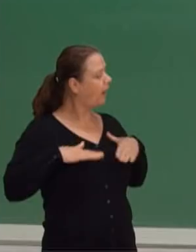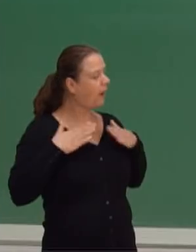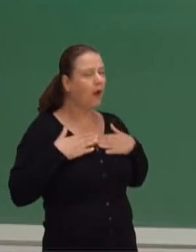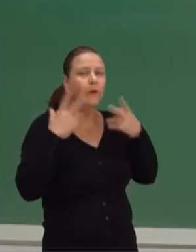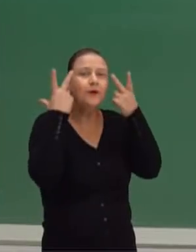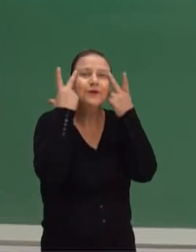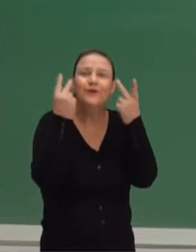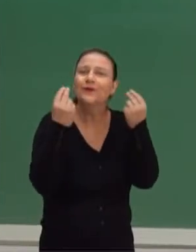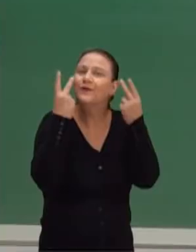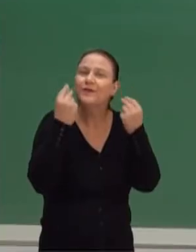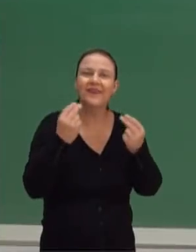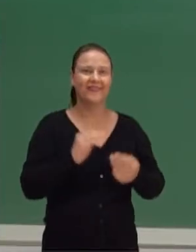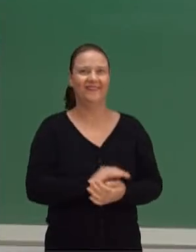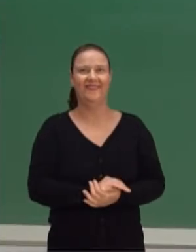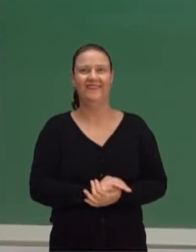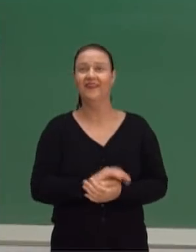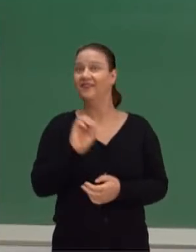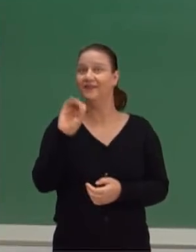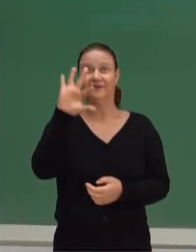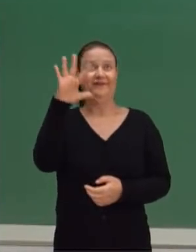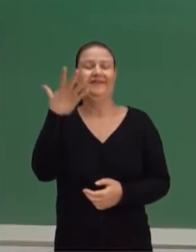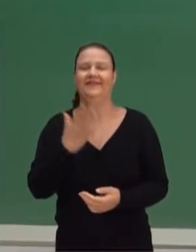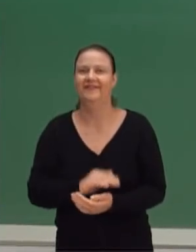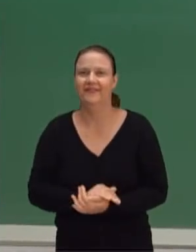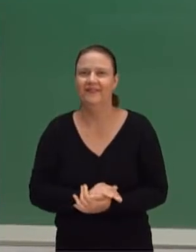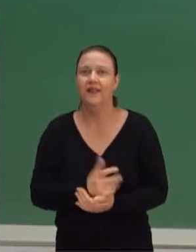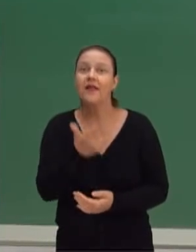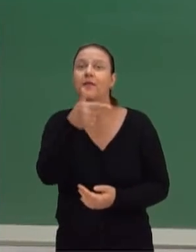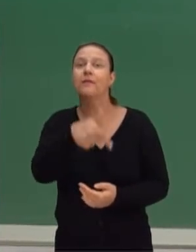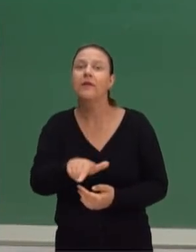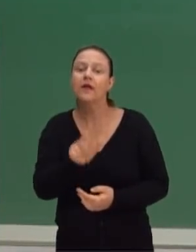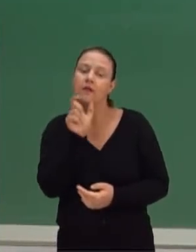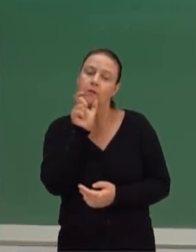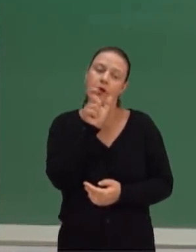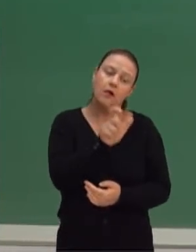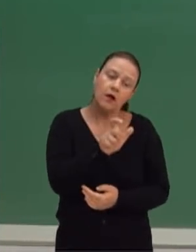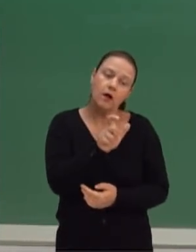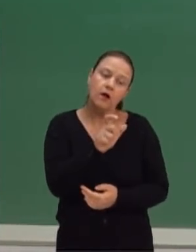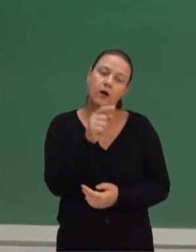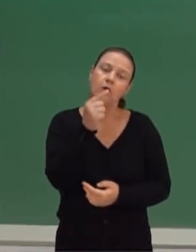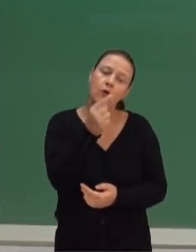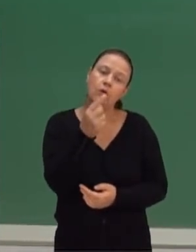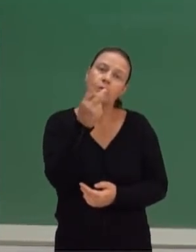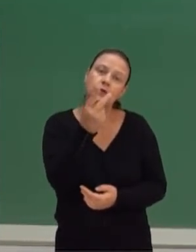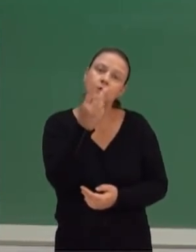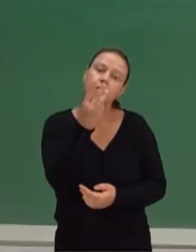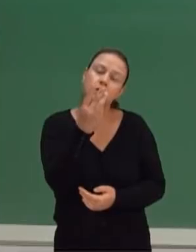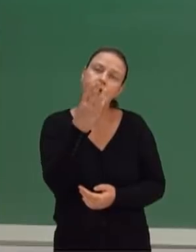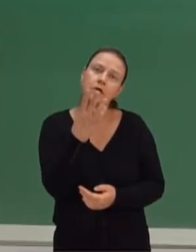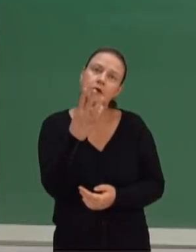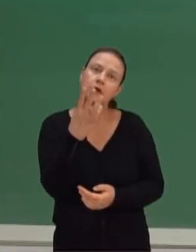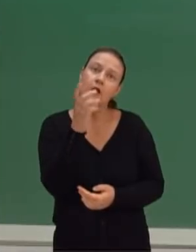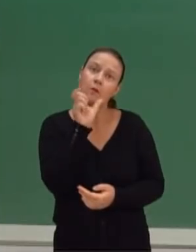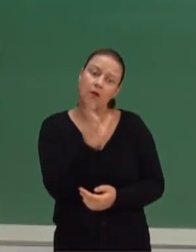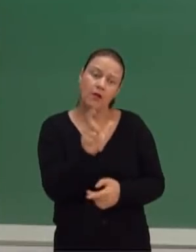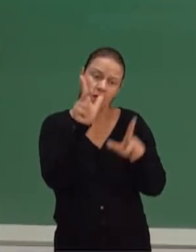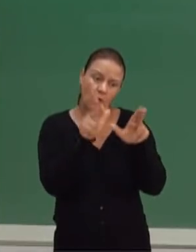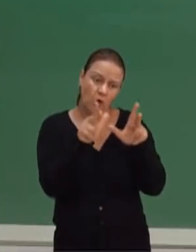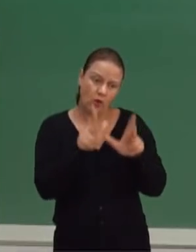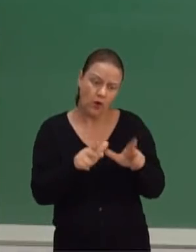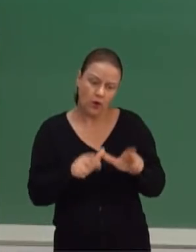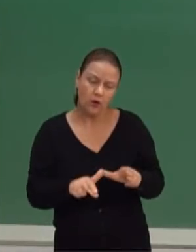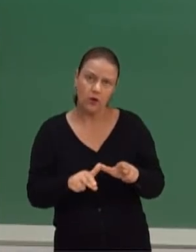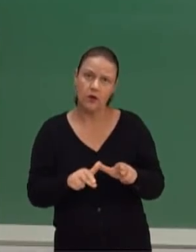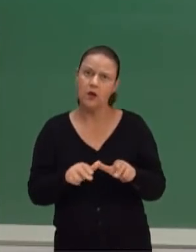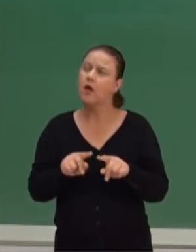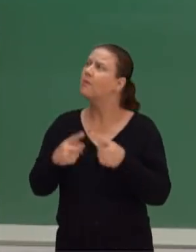texto repete um monte de palavras, a mesma palavra. Ah, professora, mas então isso é um problema, isso é